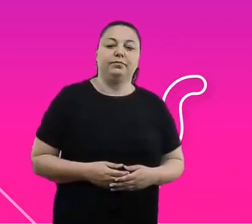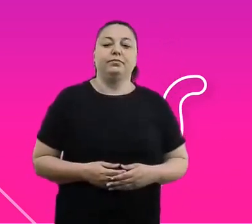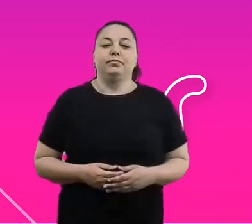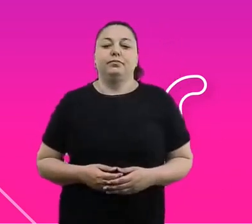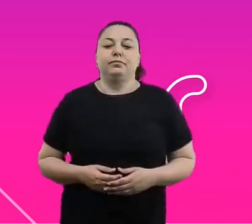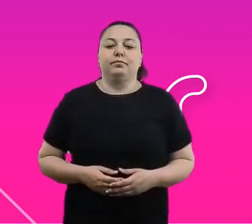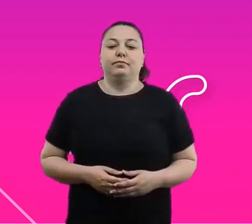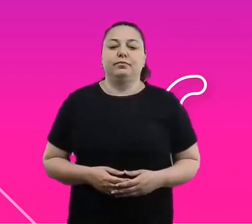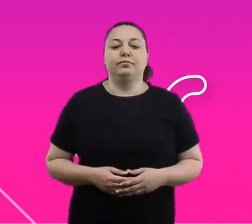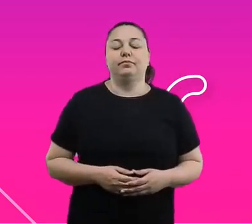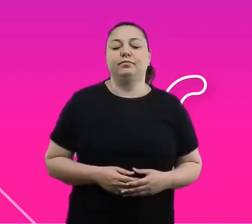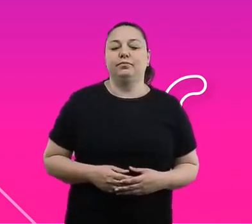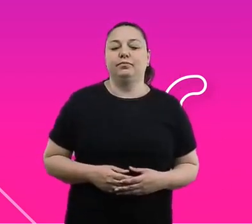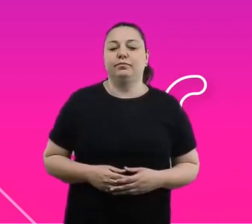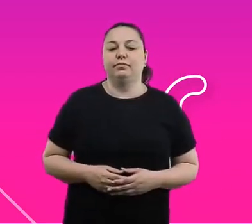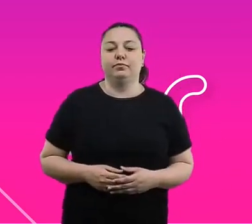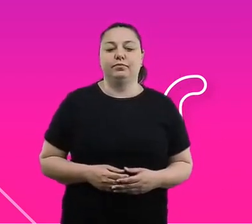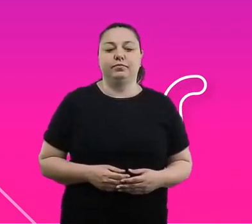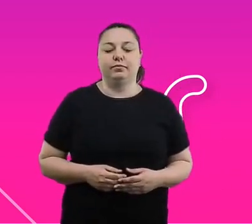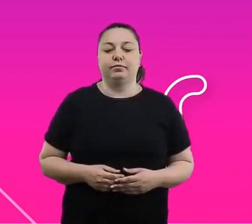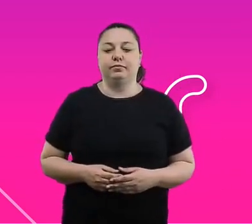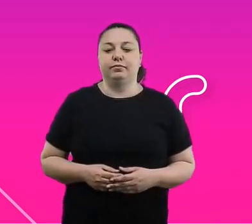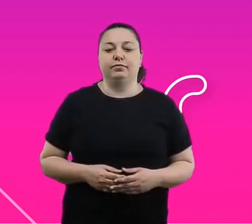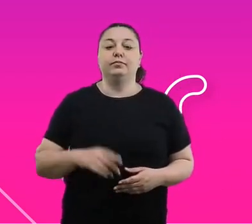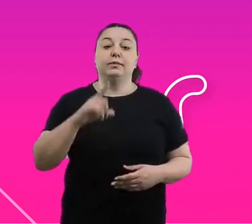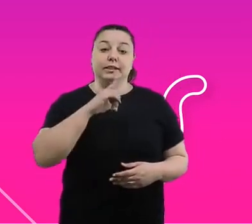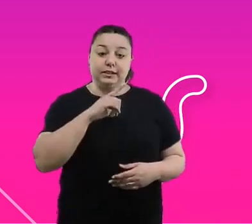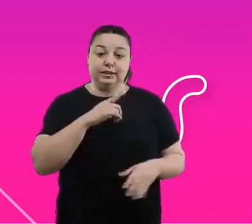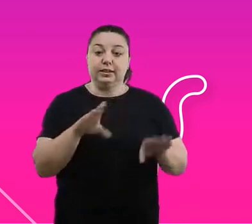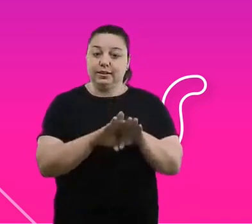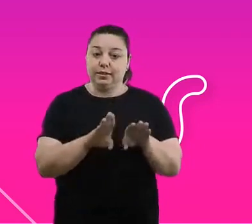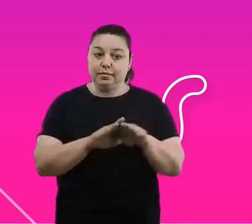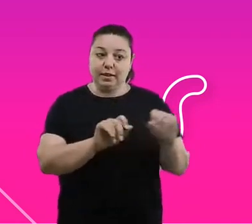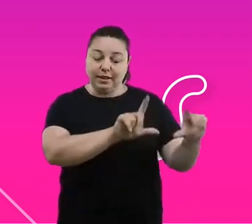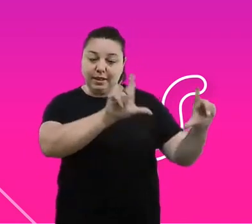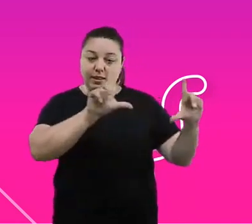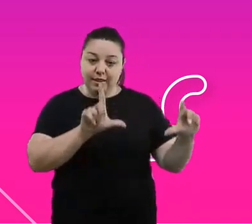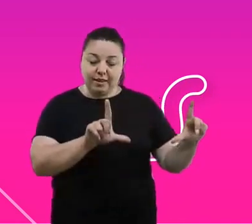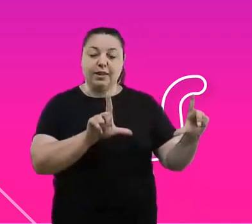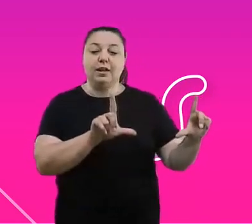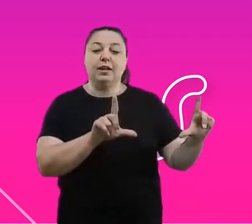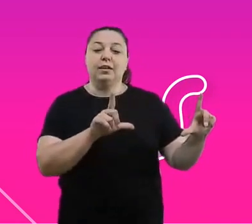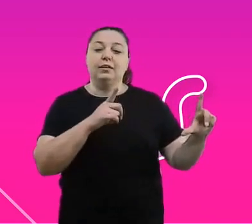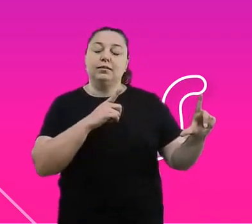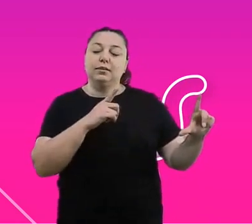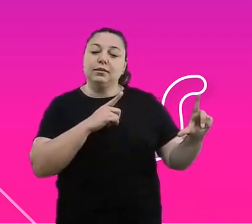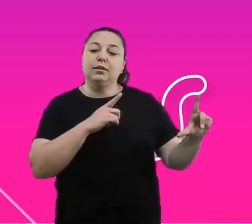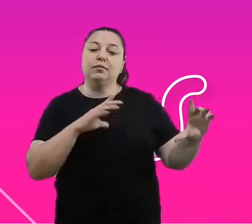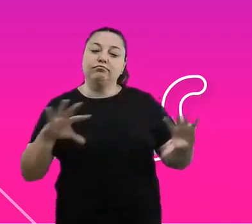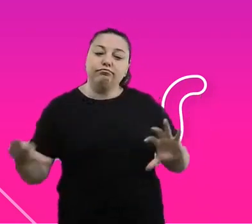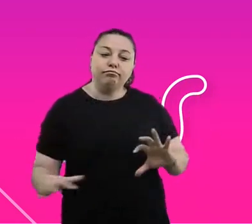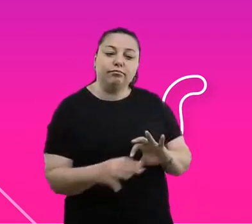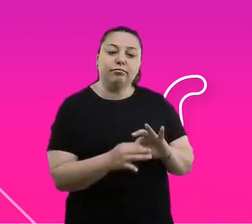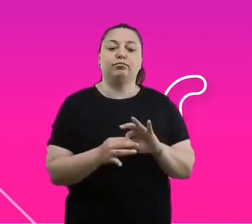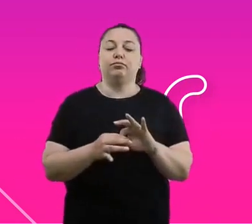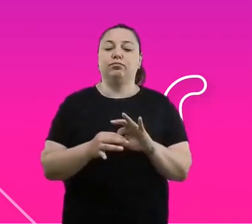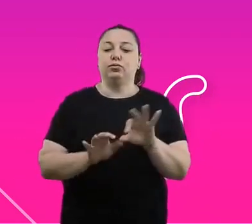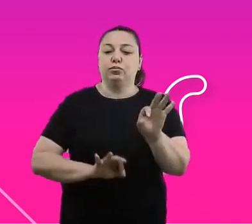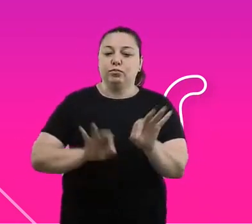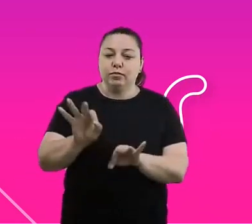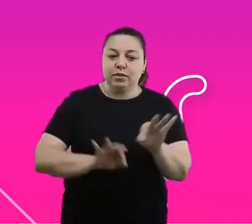tema. Temos a tela de integração, do planejamento com